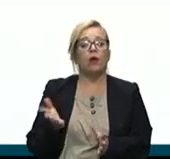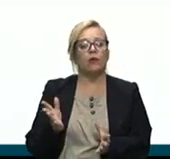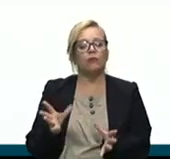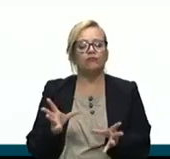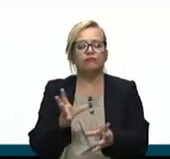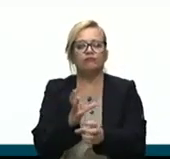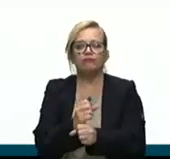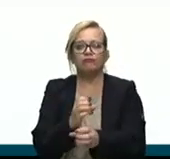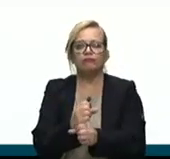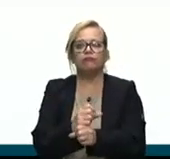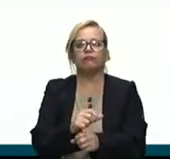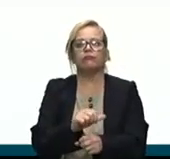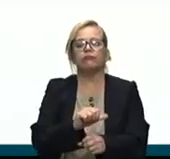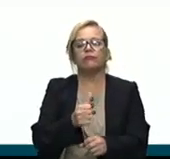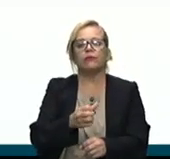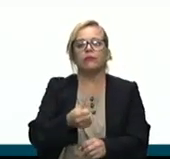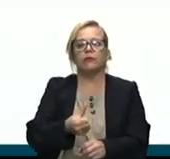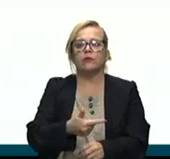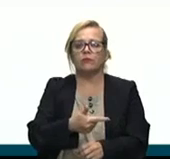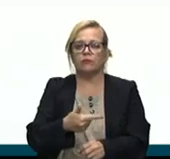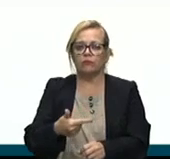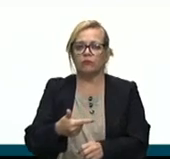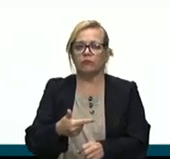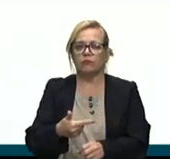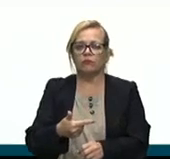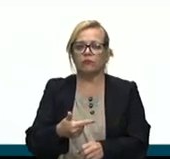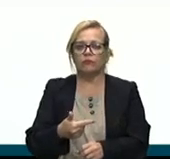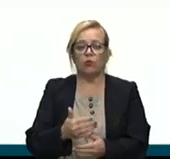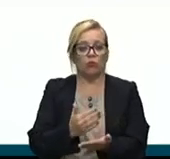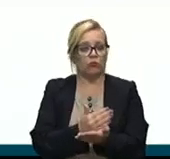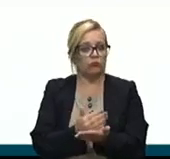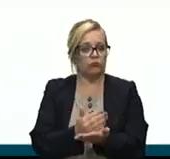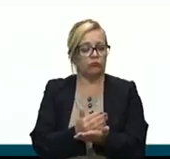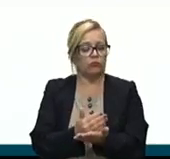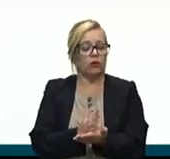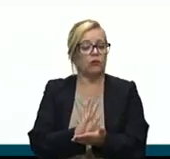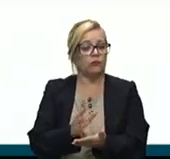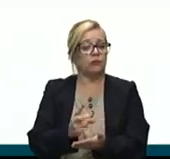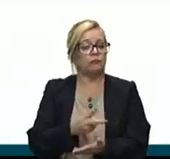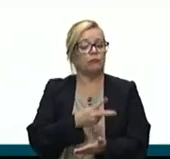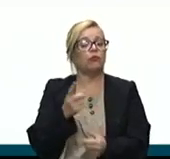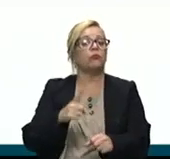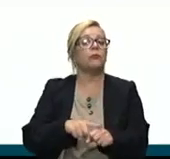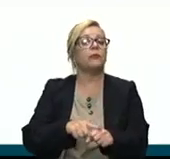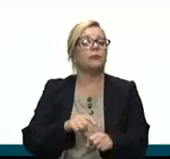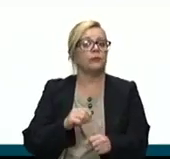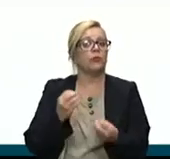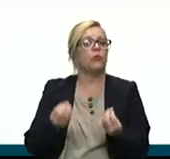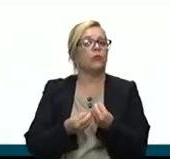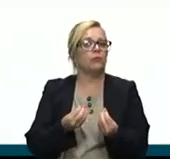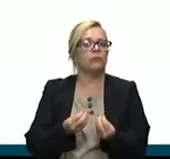valores, temos 162. Essa é a primeira parte. A segunda parte agora.